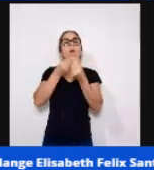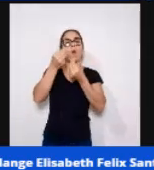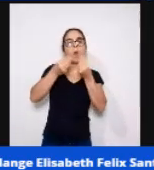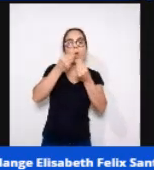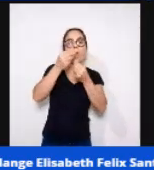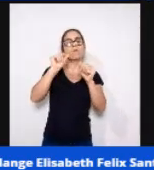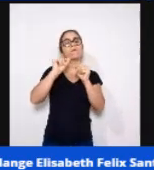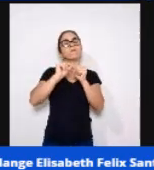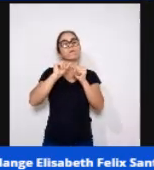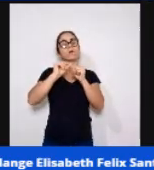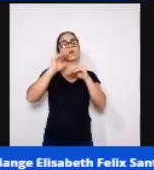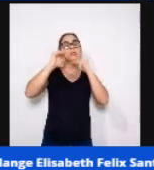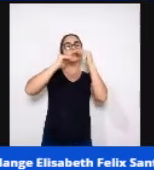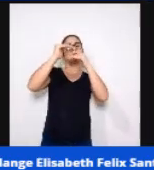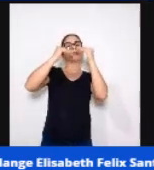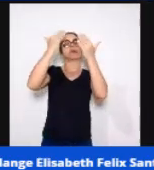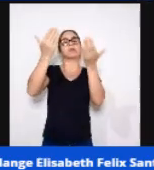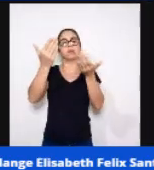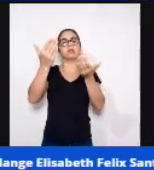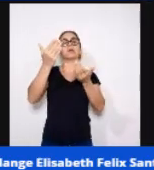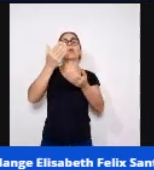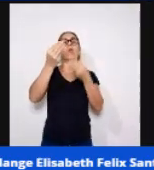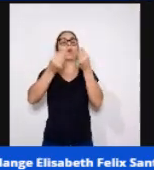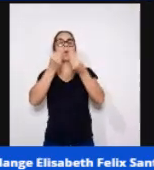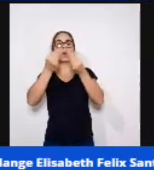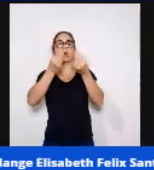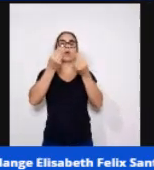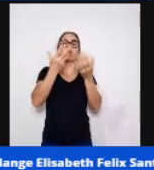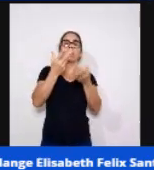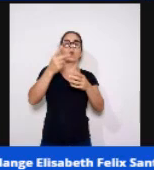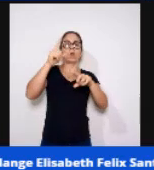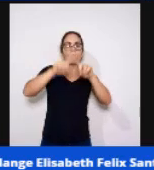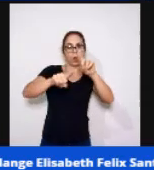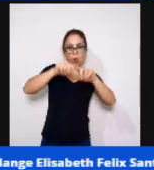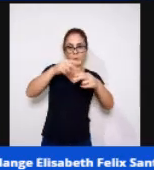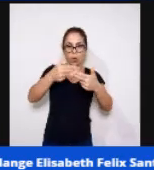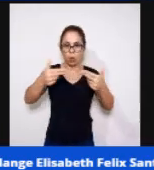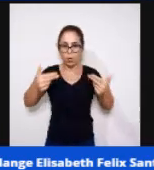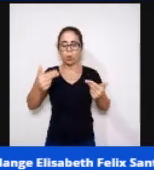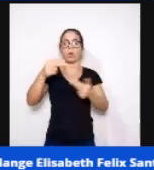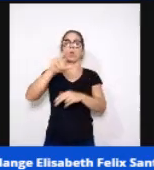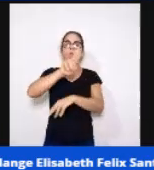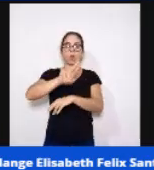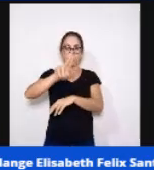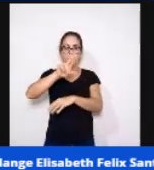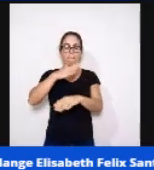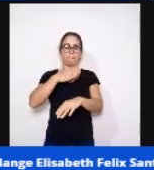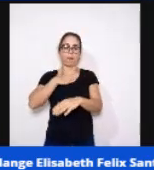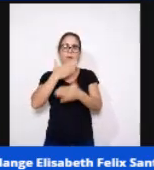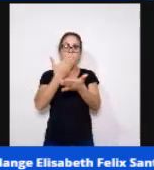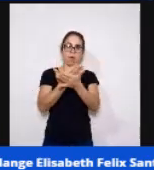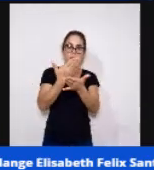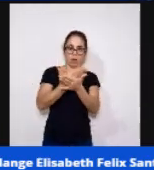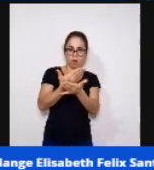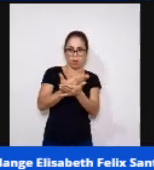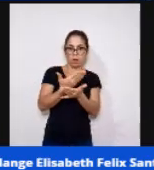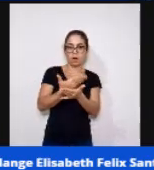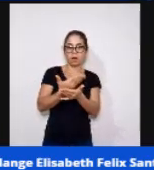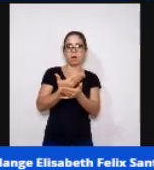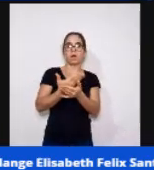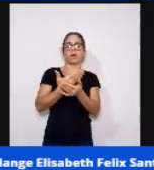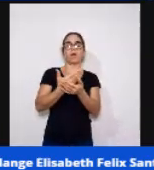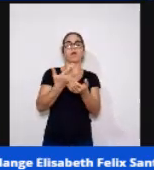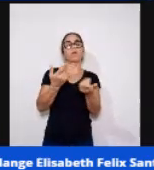eu posso utilizar para desenvolvimento na minha aula, em função daquilo que é permitido na minha